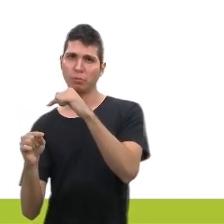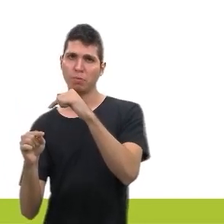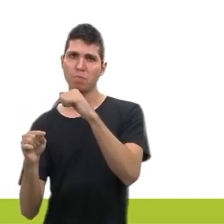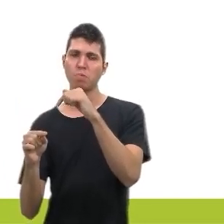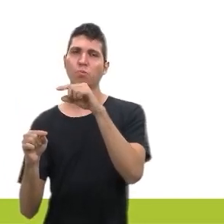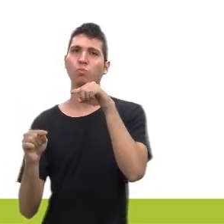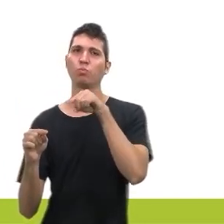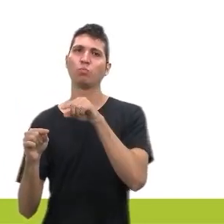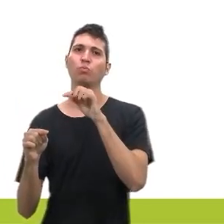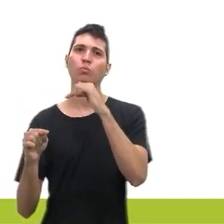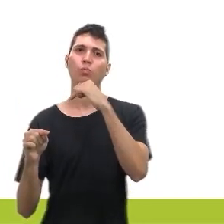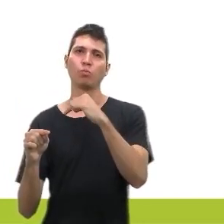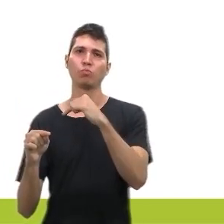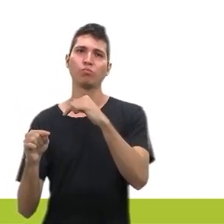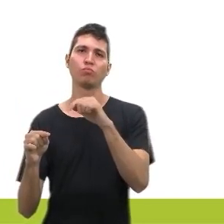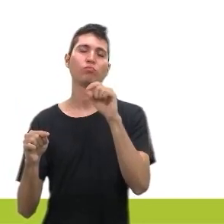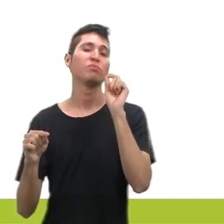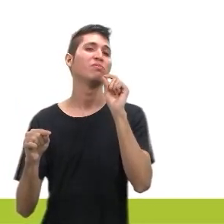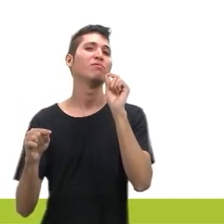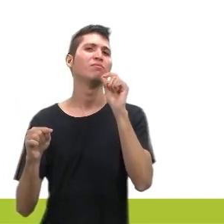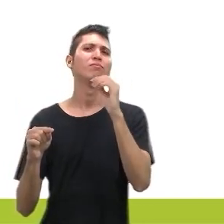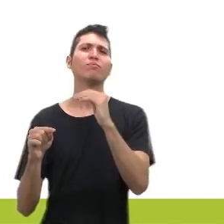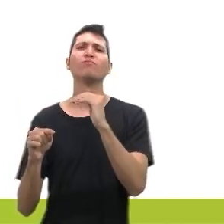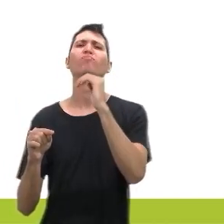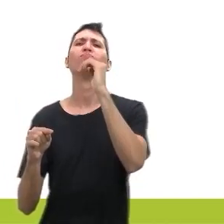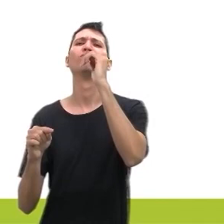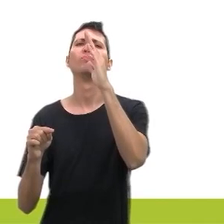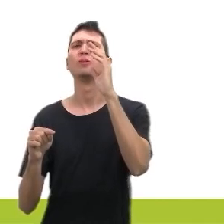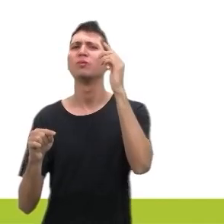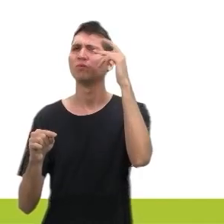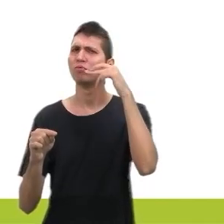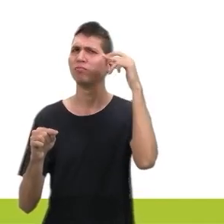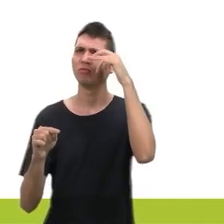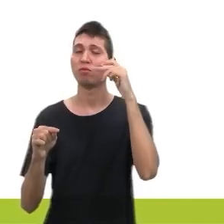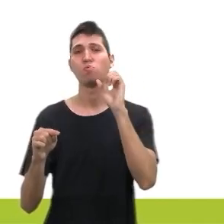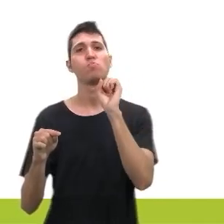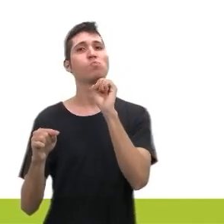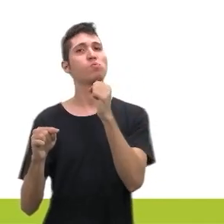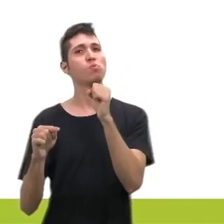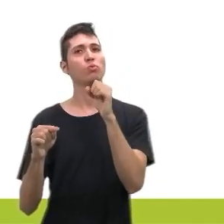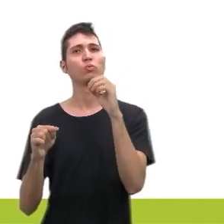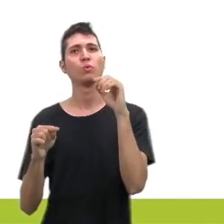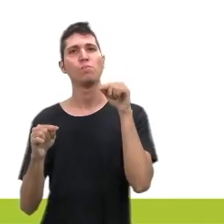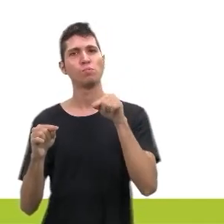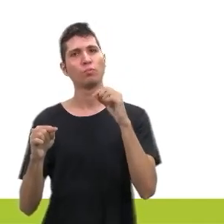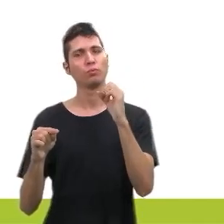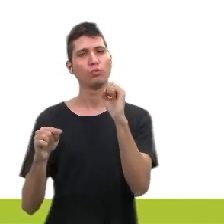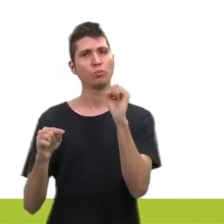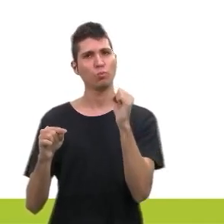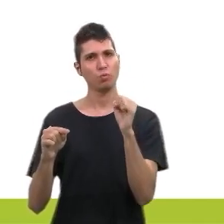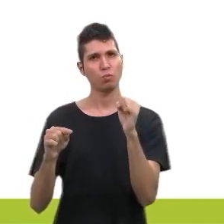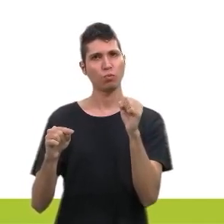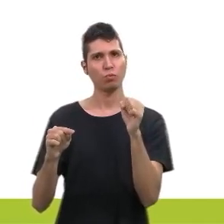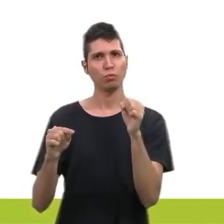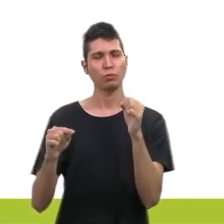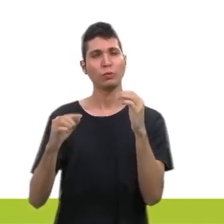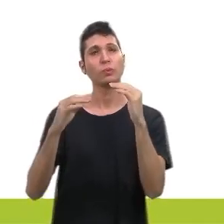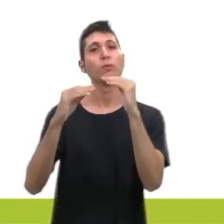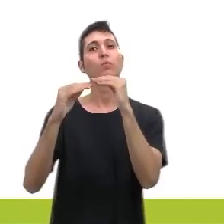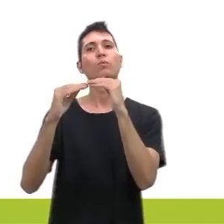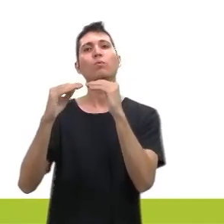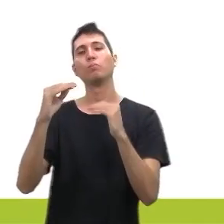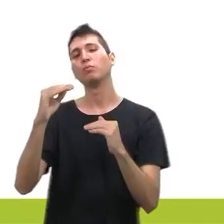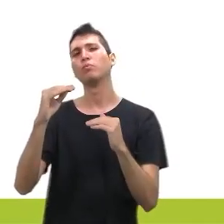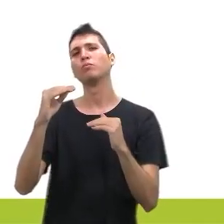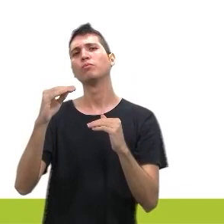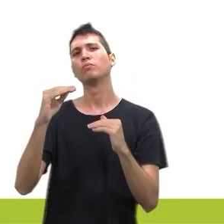7,7. Quem é o maior que você consegue observar? 8,8. Olha para os teus dados agora e identifica. Quem é o menor possível?